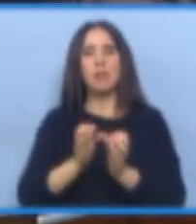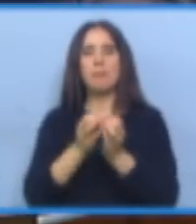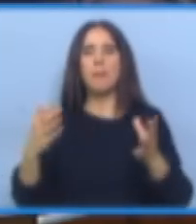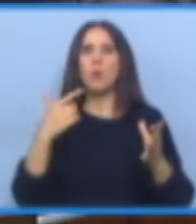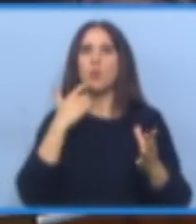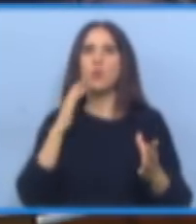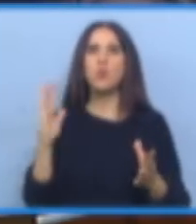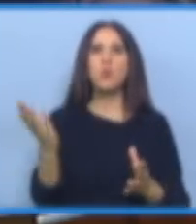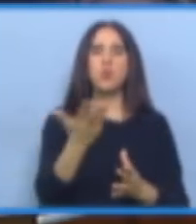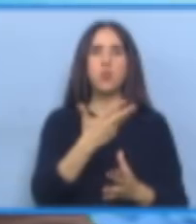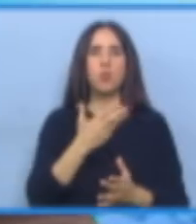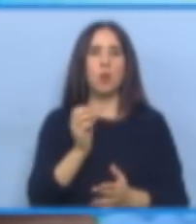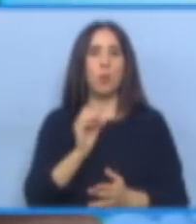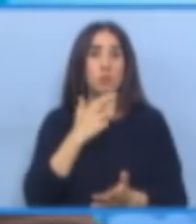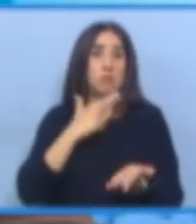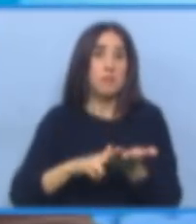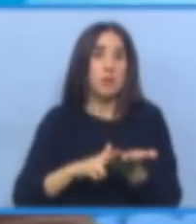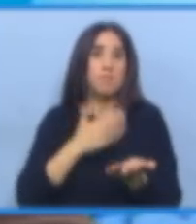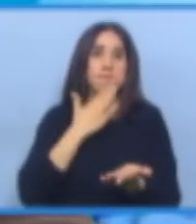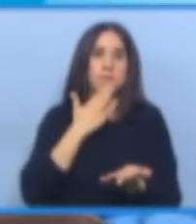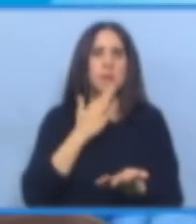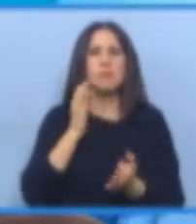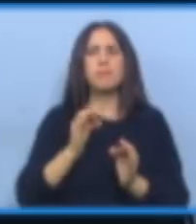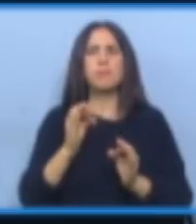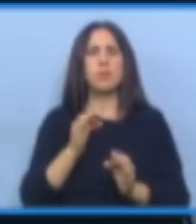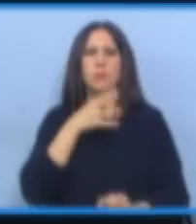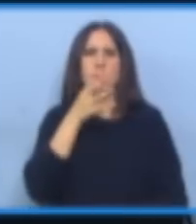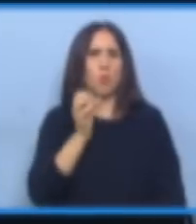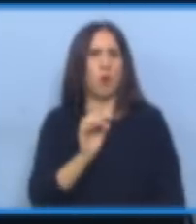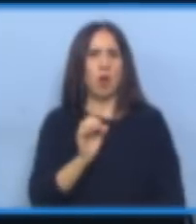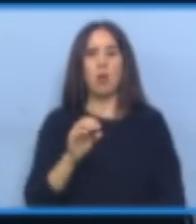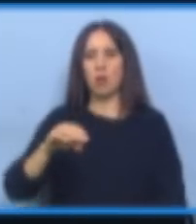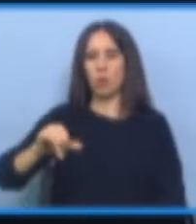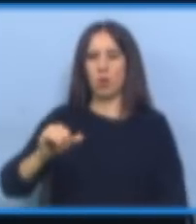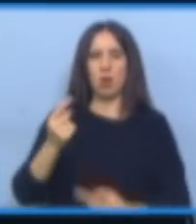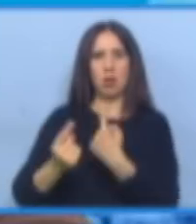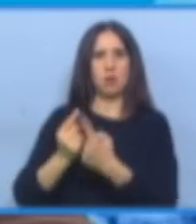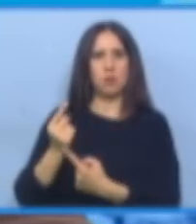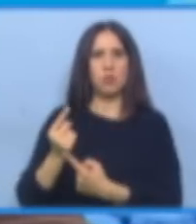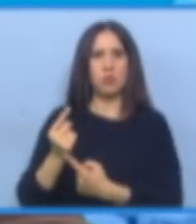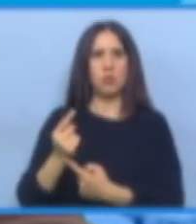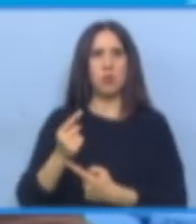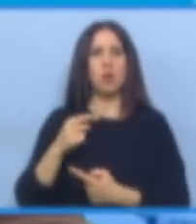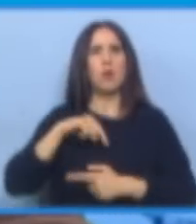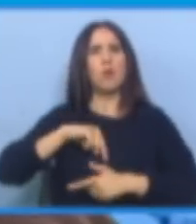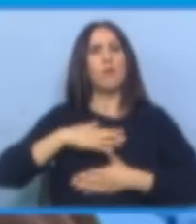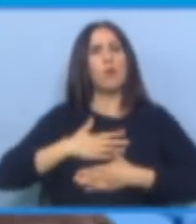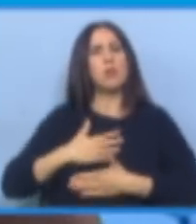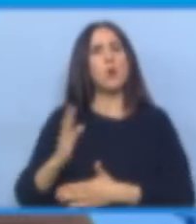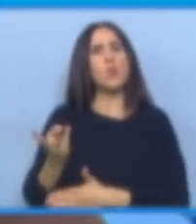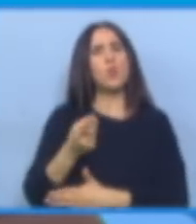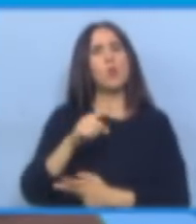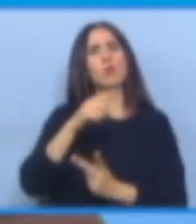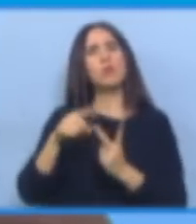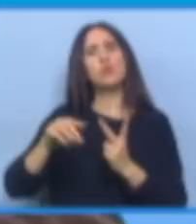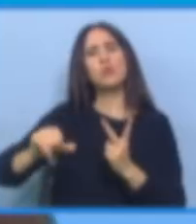verdade. Mas, em última análise, nada disso explica. Porque é que nos lugares há muitas vocações e noutros não